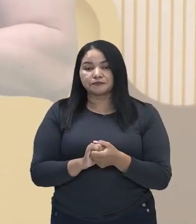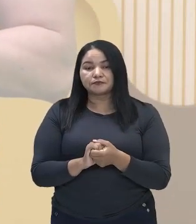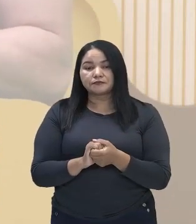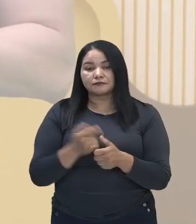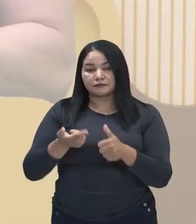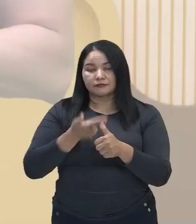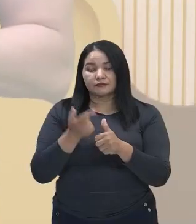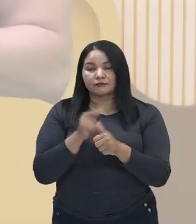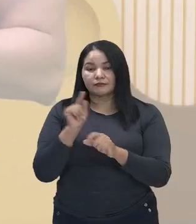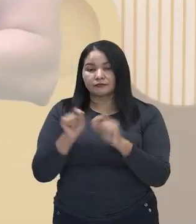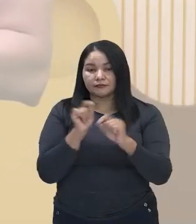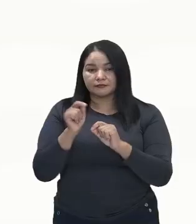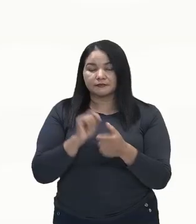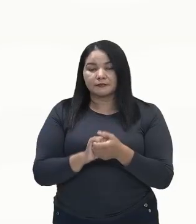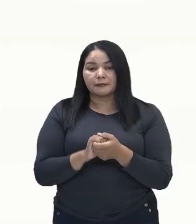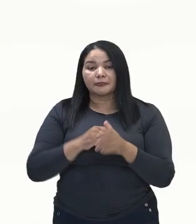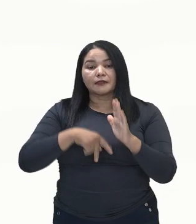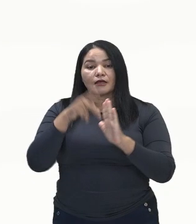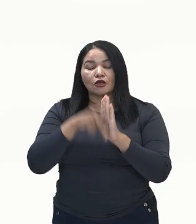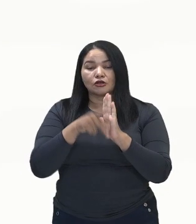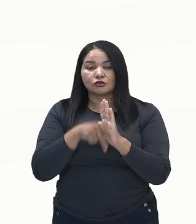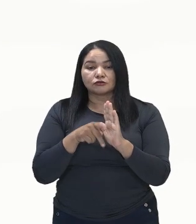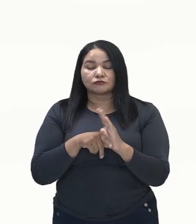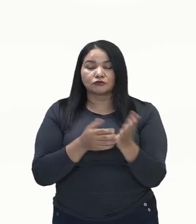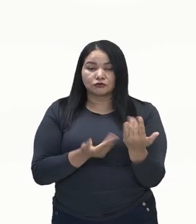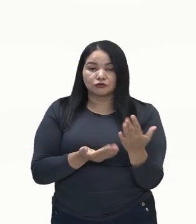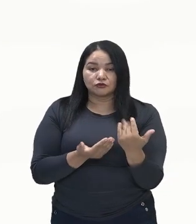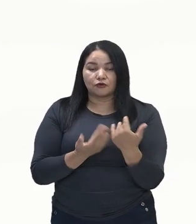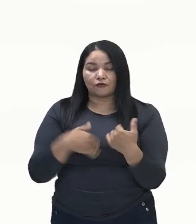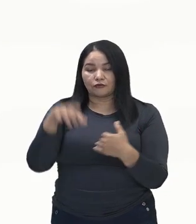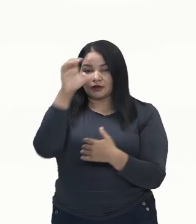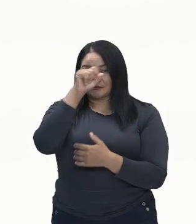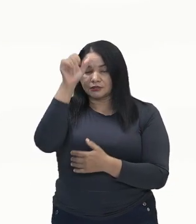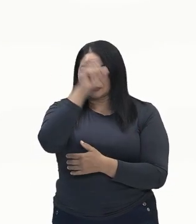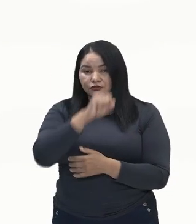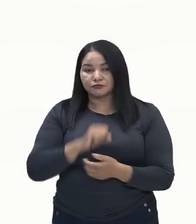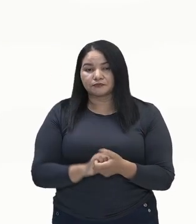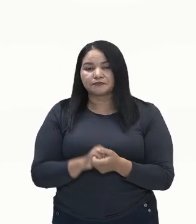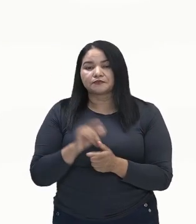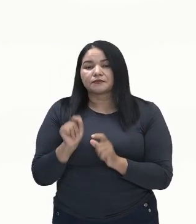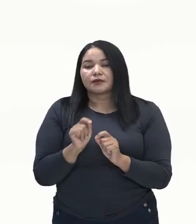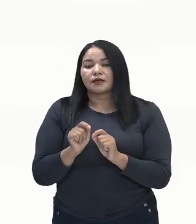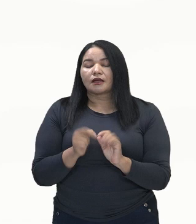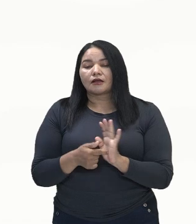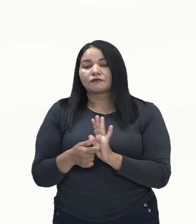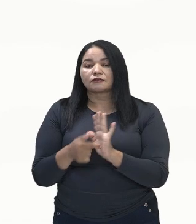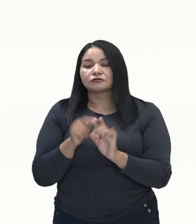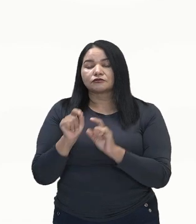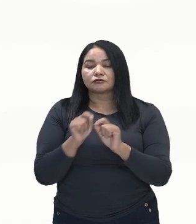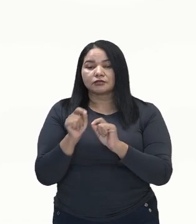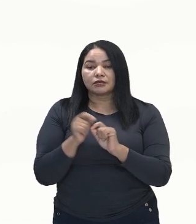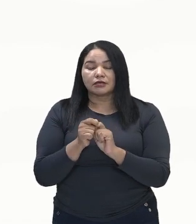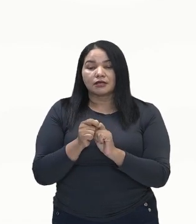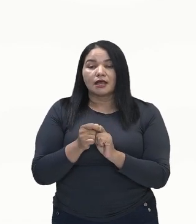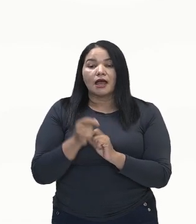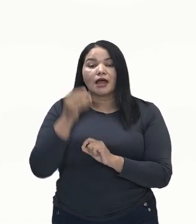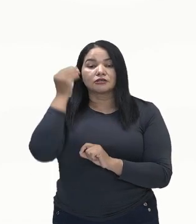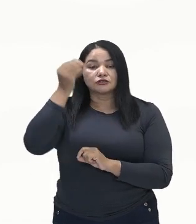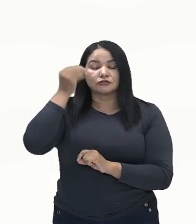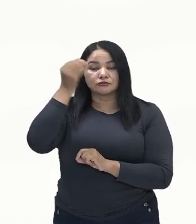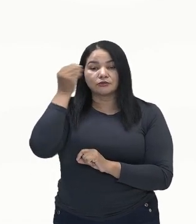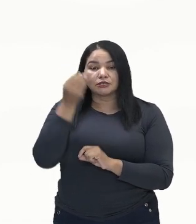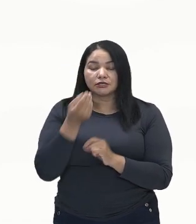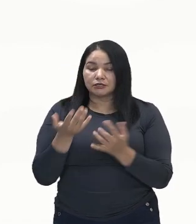Jovem Aprendiz. Acompanhe comigo. O programa Jovem Aprendiz, ele oferece ali experiência prática e